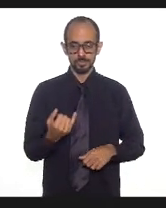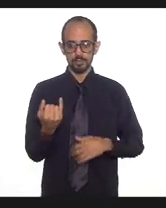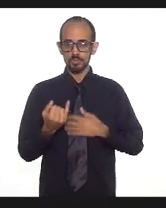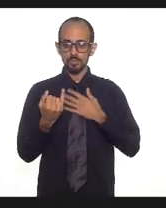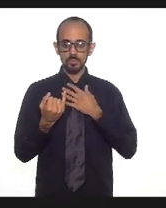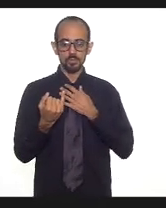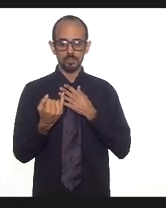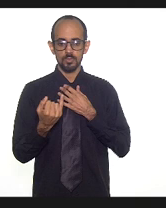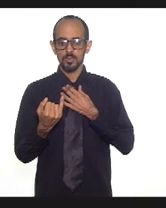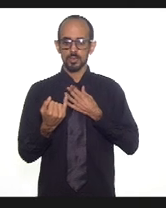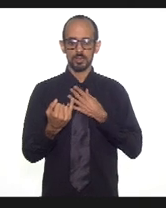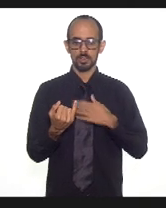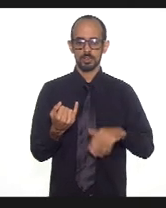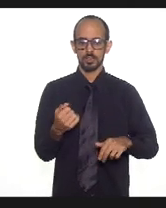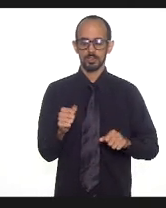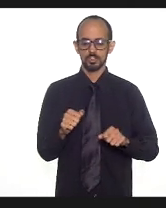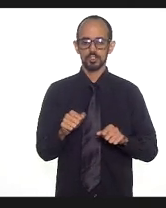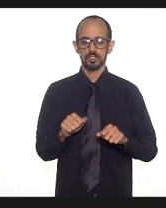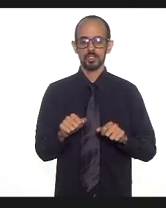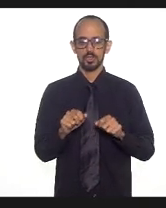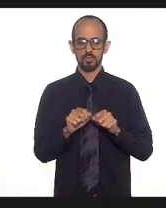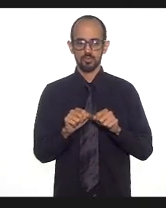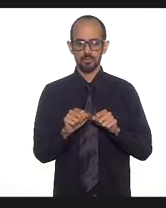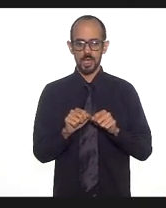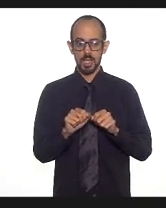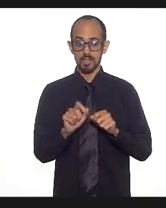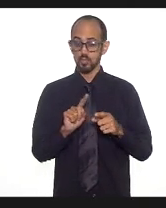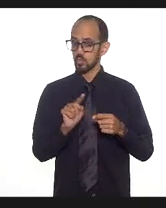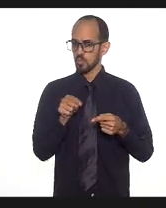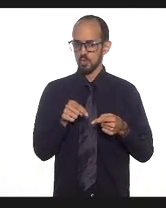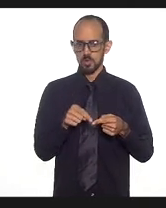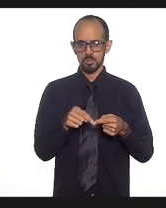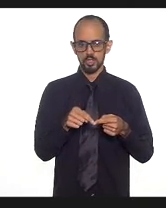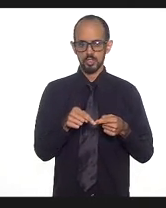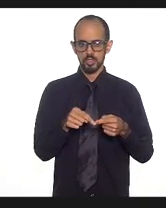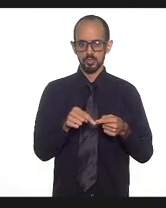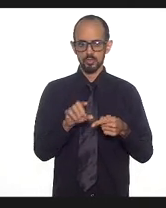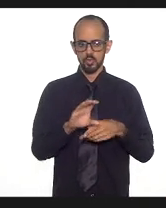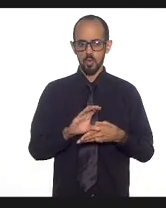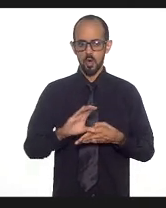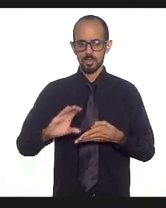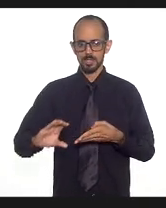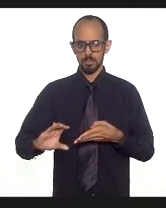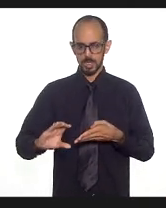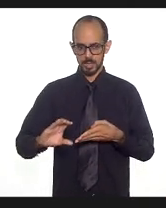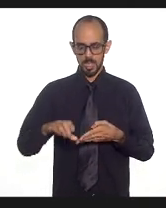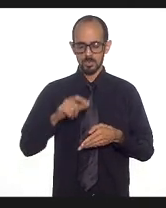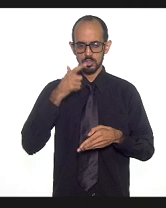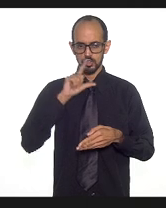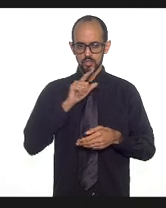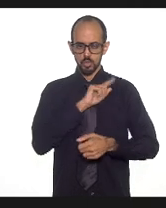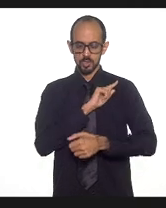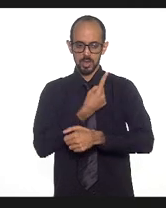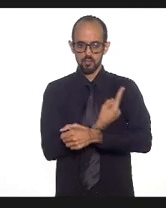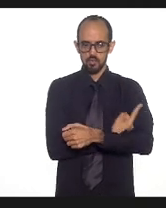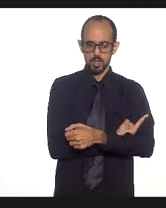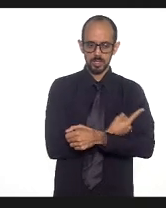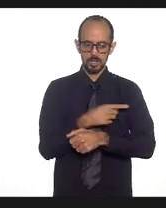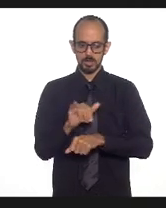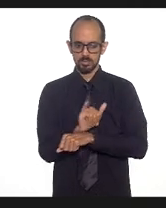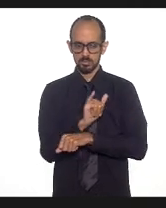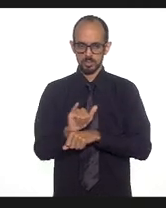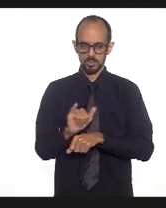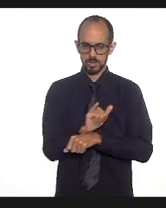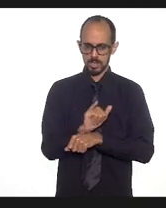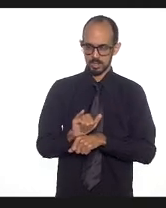importante, né, porque dá previsibilidade orçamentária e aí a gente consegue fortalecer o nosso planejamento estratégico,